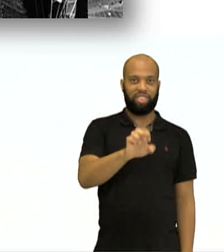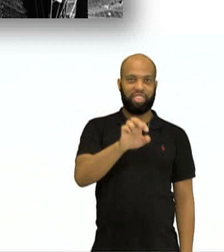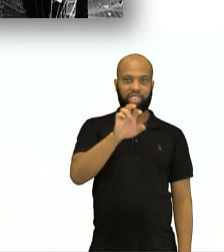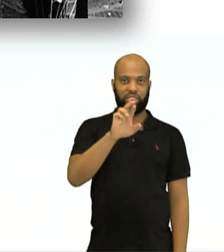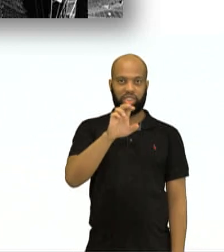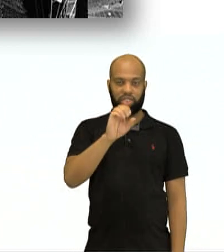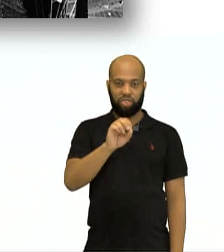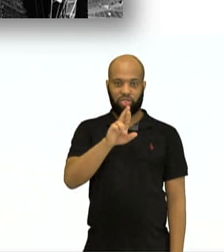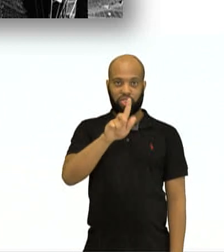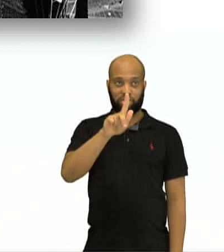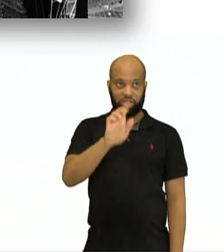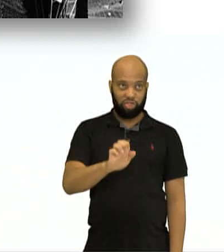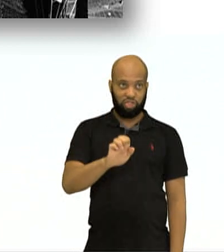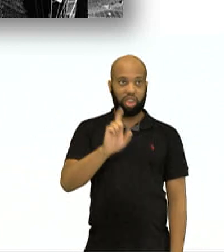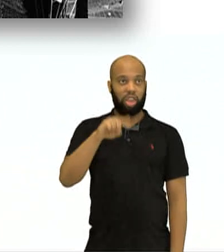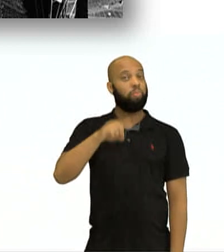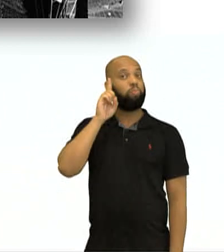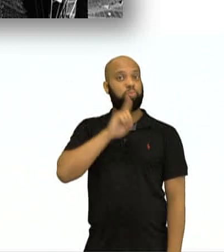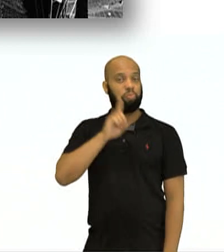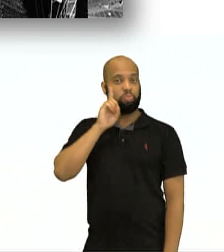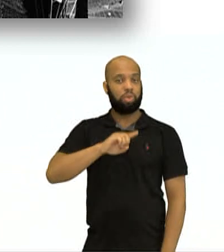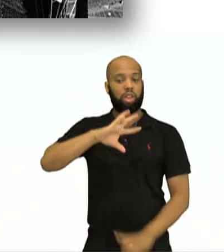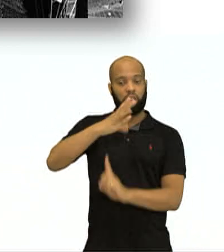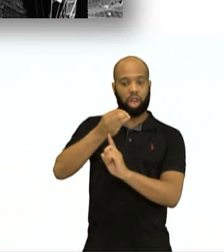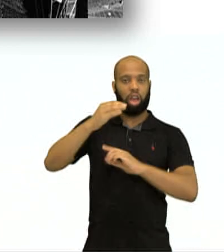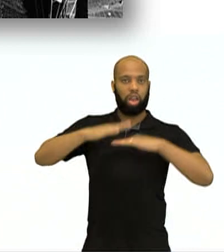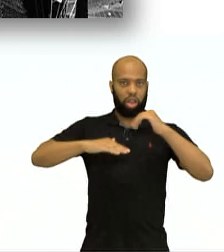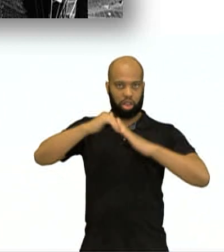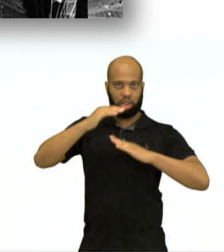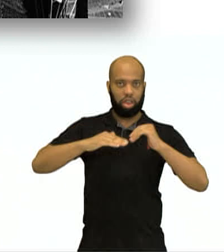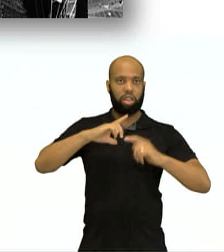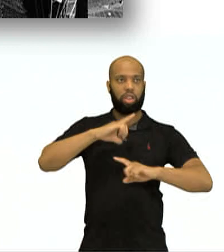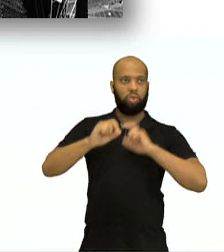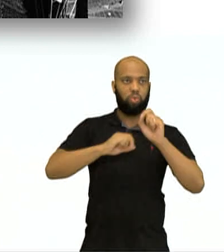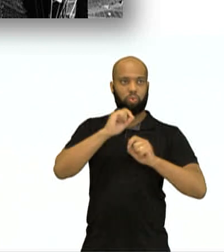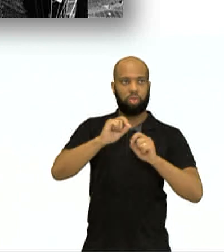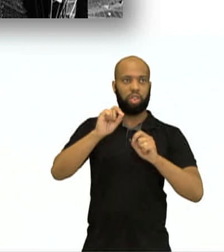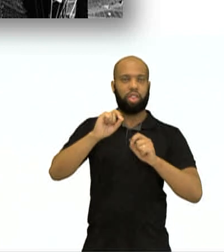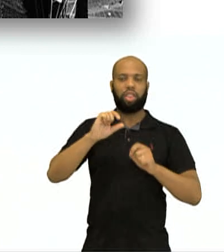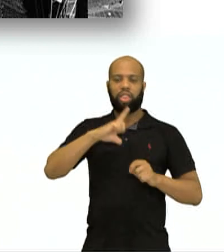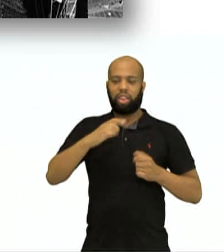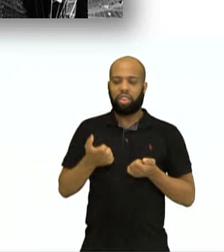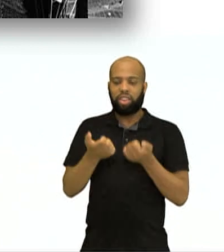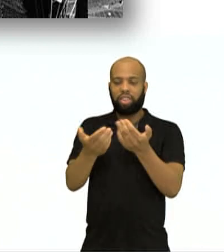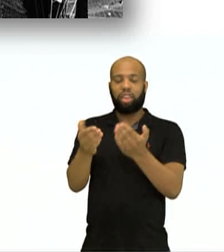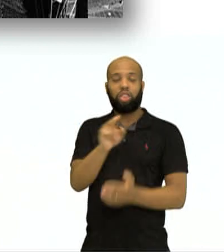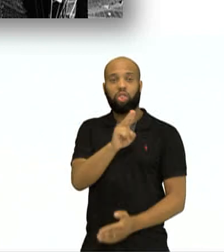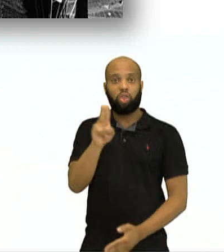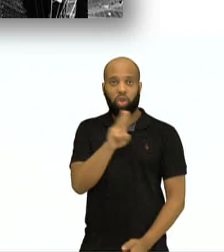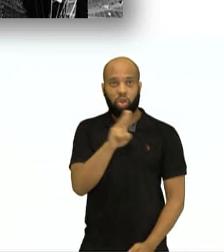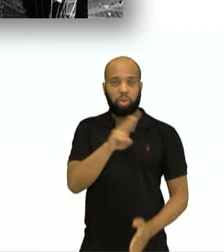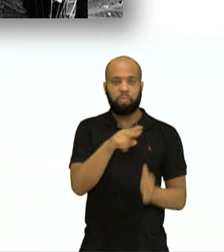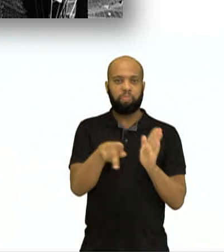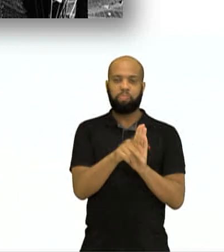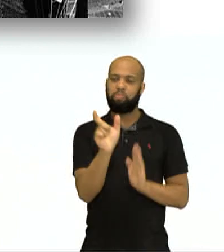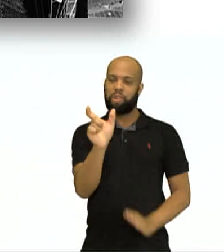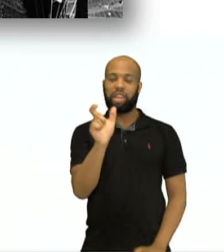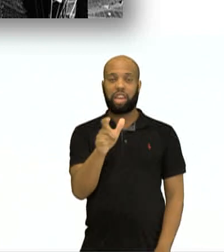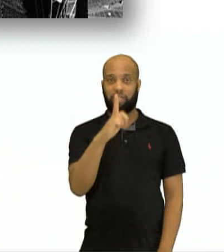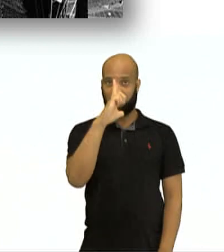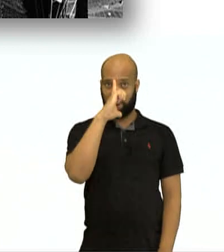artista lituano radicado nos Estados Unidos, batiza o movimento com uma palavra de origem latina, fluxo, que